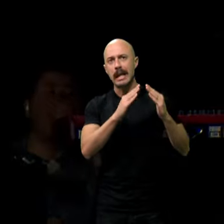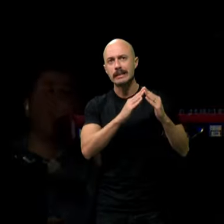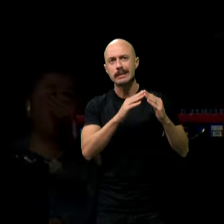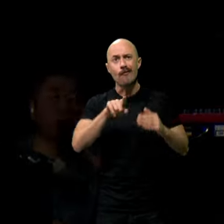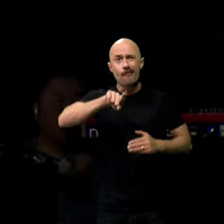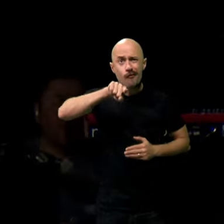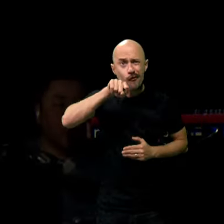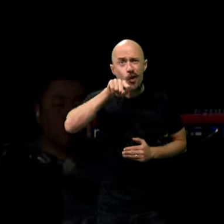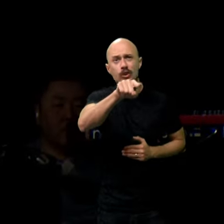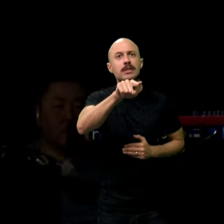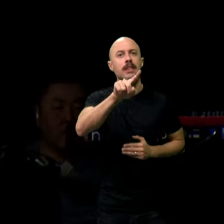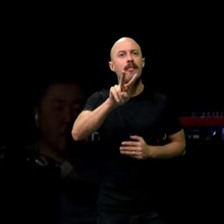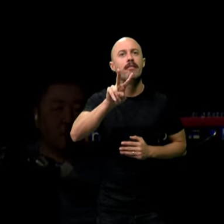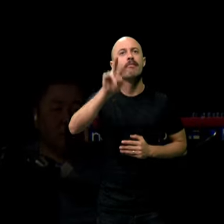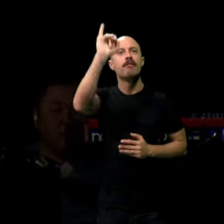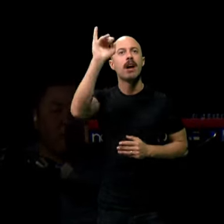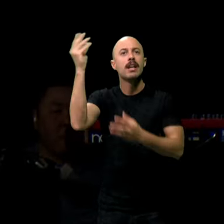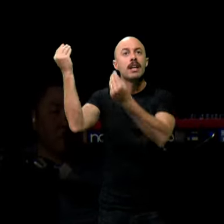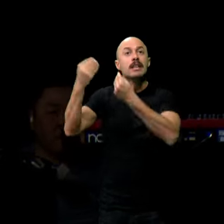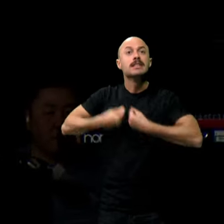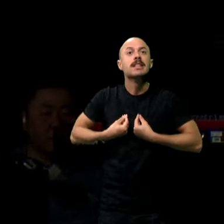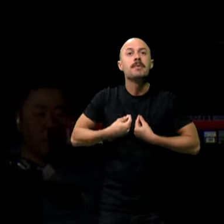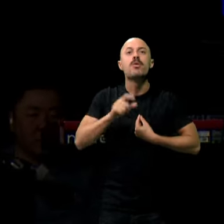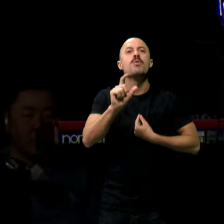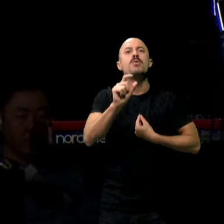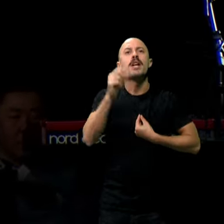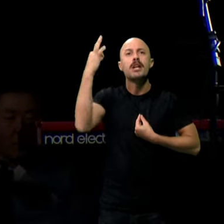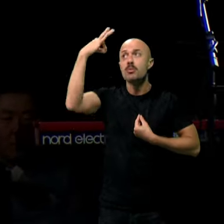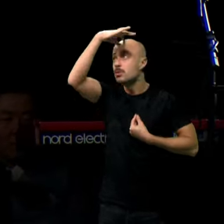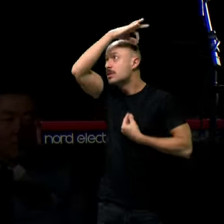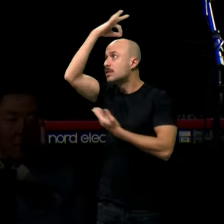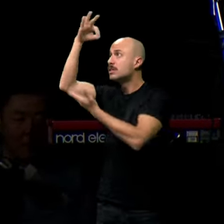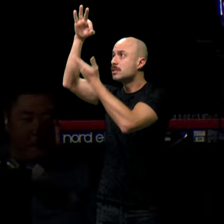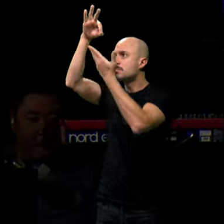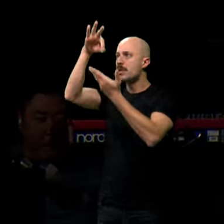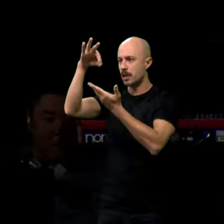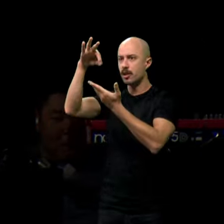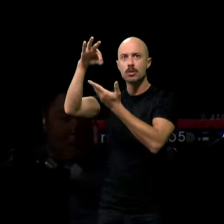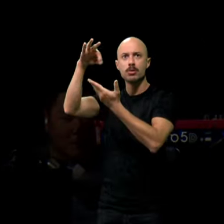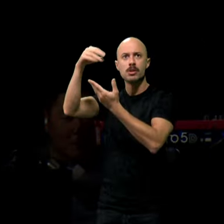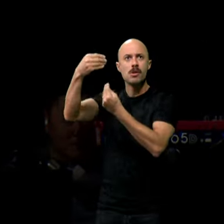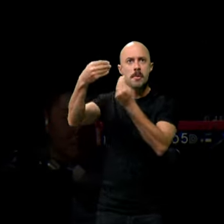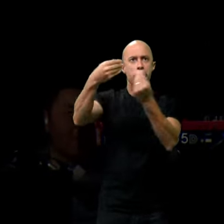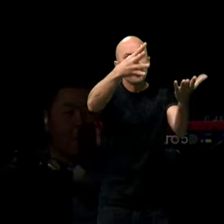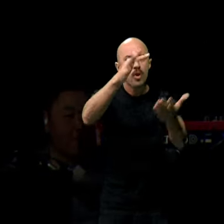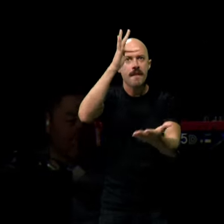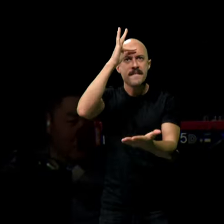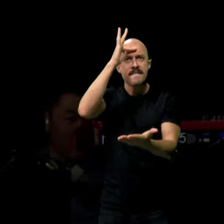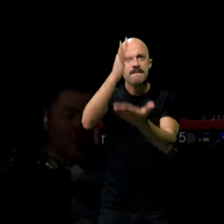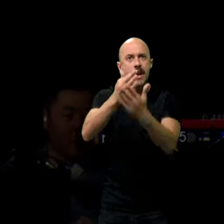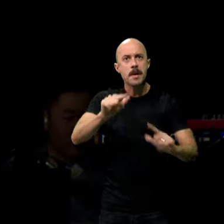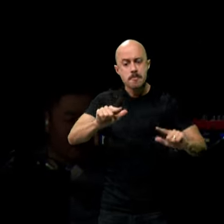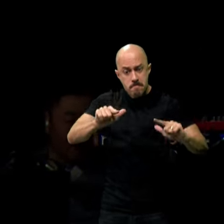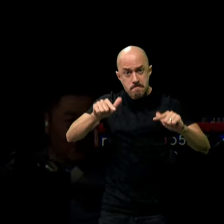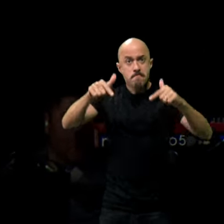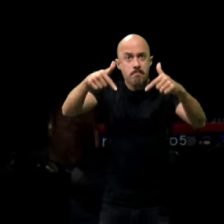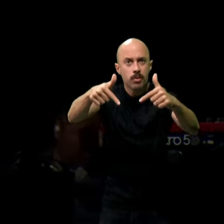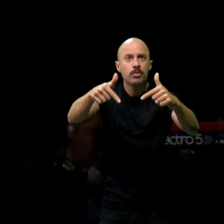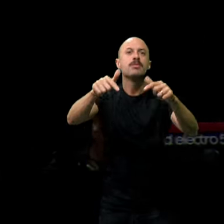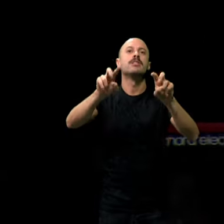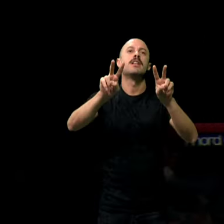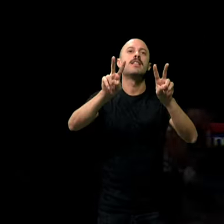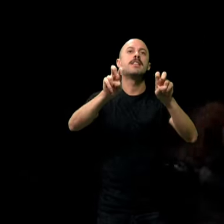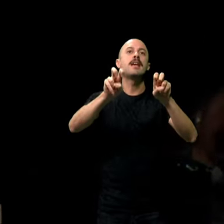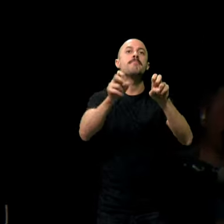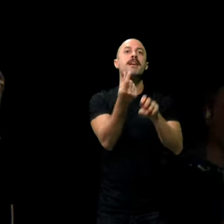vai receber uma ativação do espírito de fé para agir em diversas áreas, inclusive as finanças.